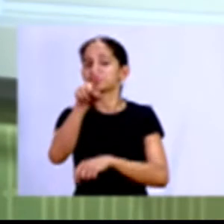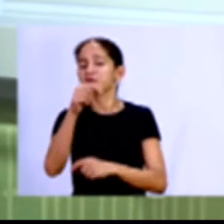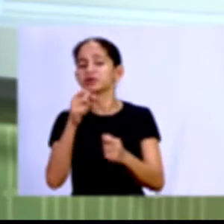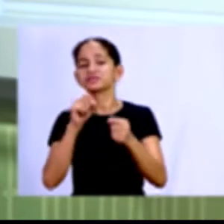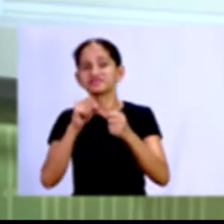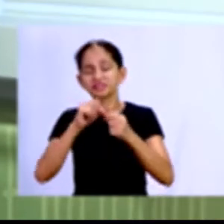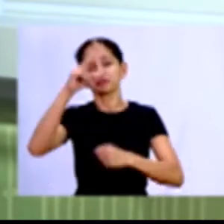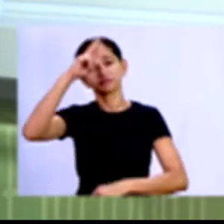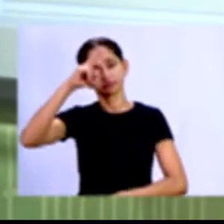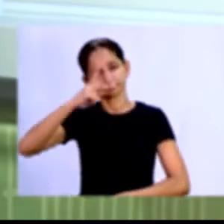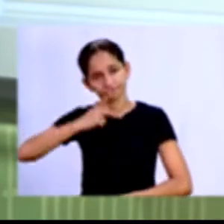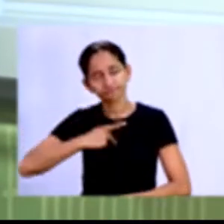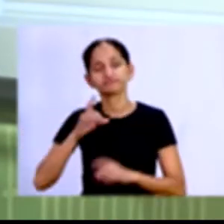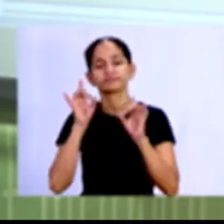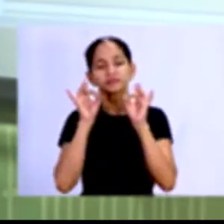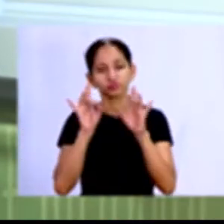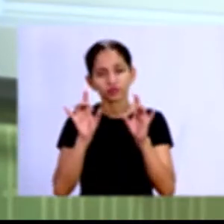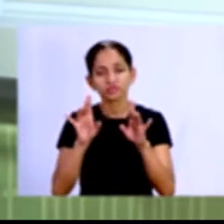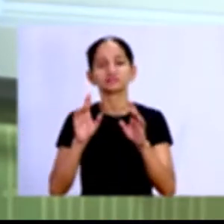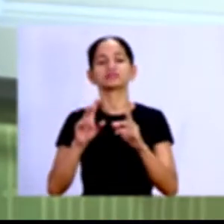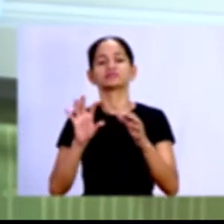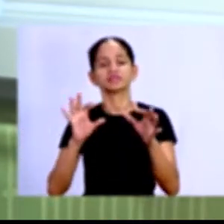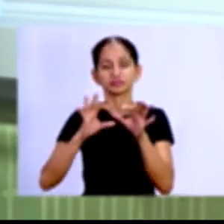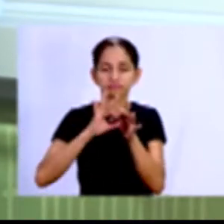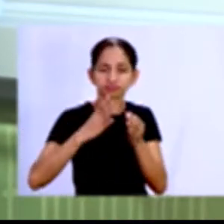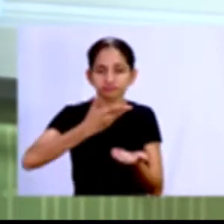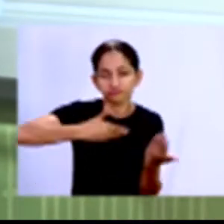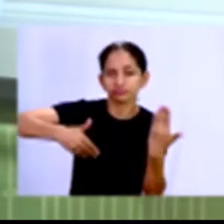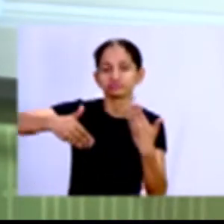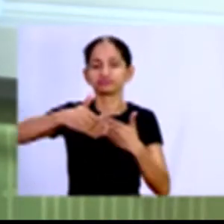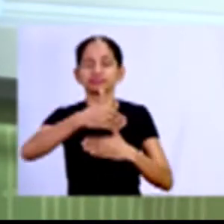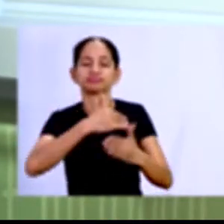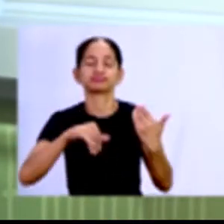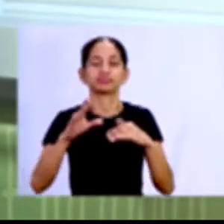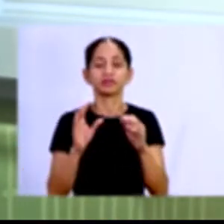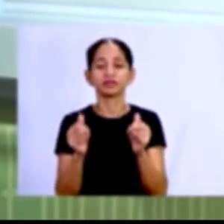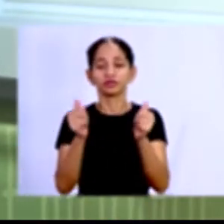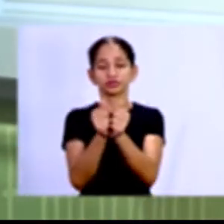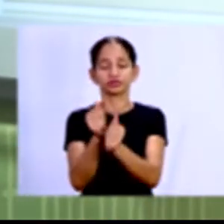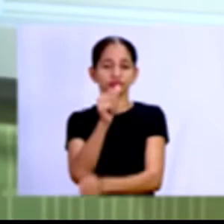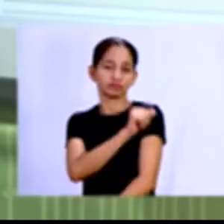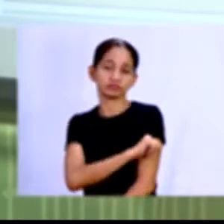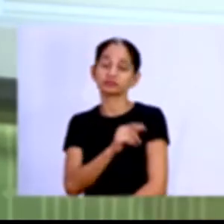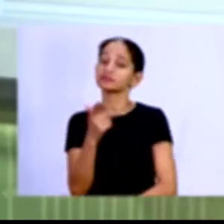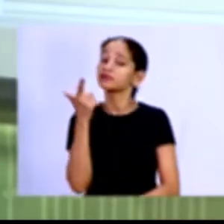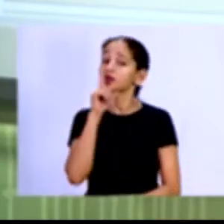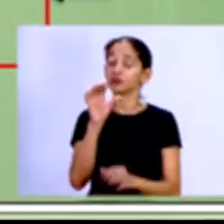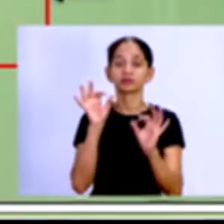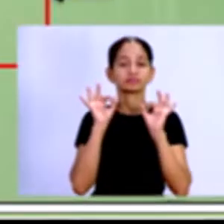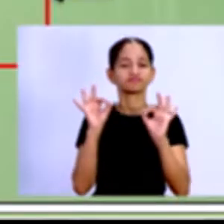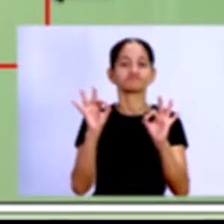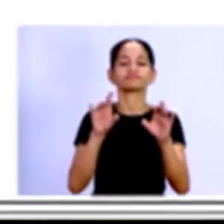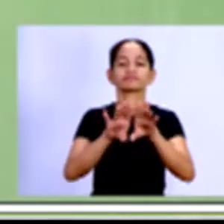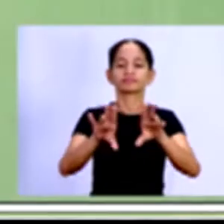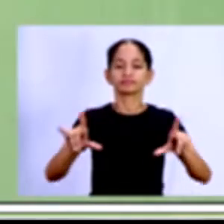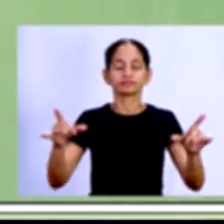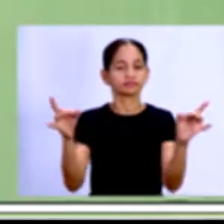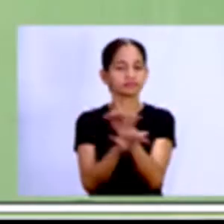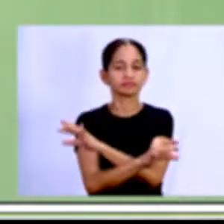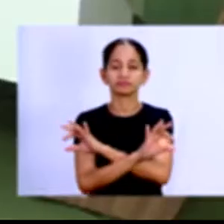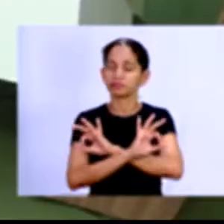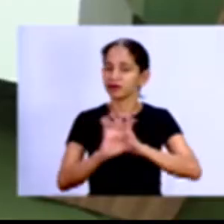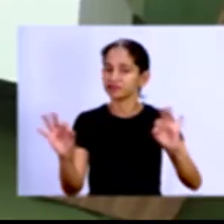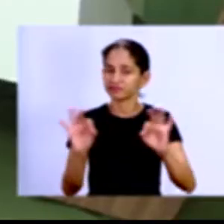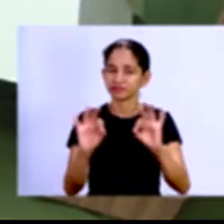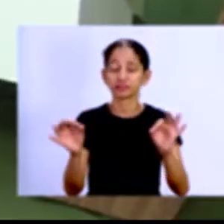sua autonomia, construa essa cooperação e essa interação que você vai ter sucesso no curso. Não é isso, professor Jonimar? Perfeito. Nosso